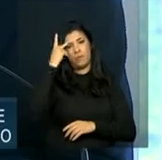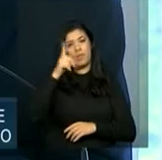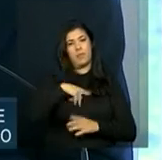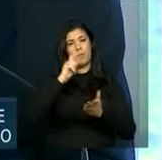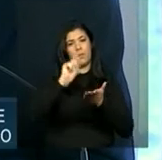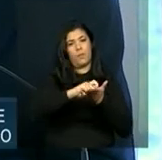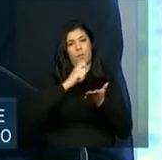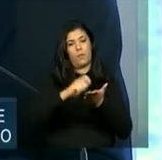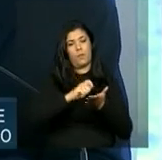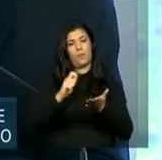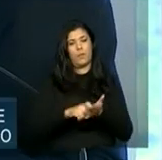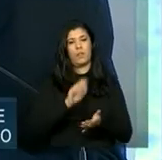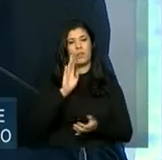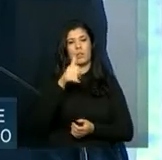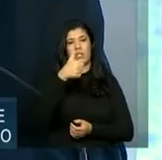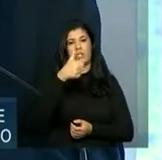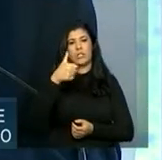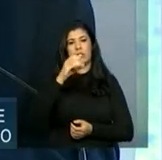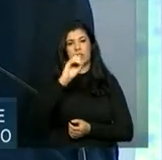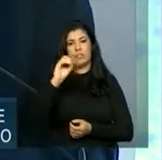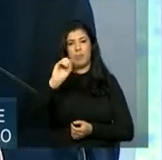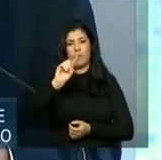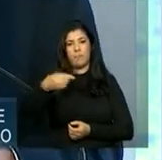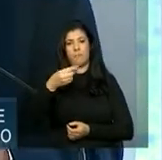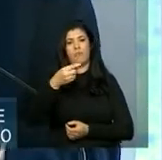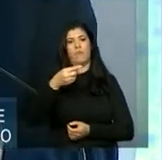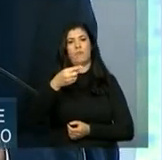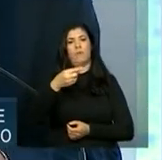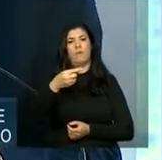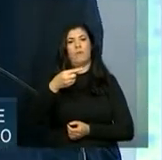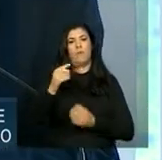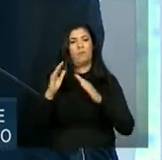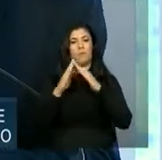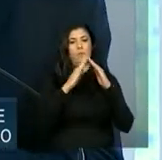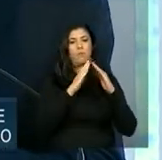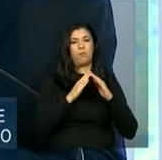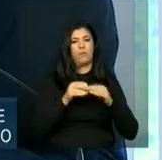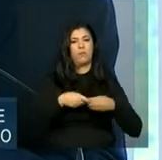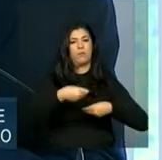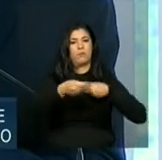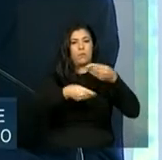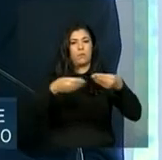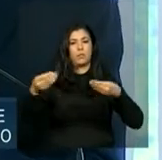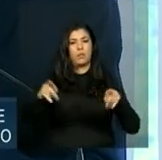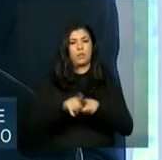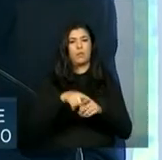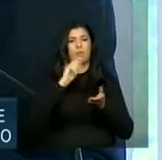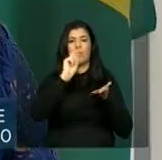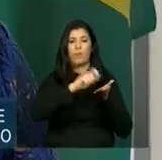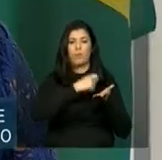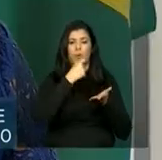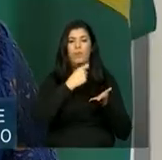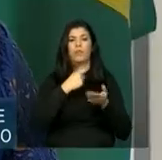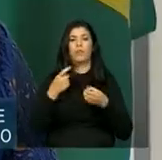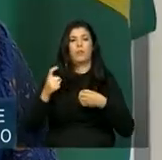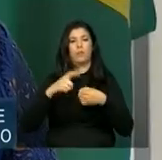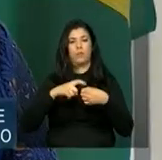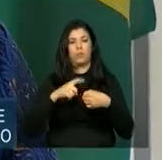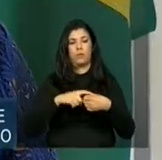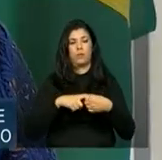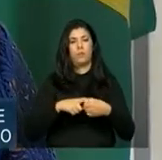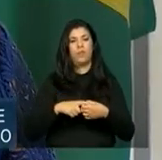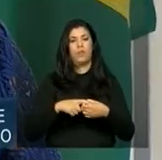acho que vamos ultrapassar esse número depois assinarmos também o convênio importante da hidrovia